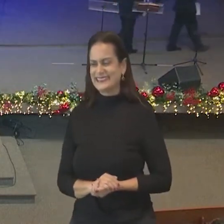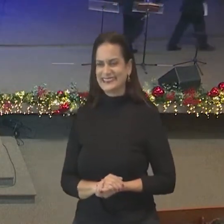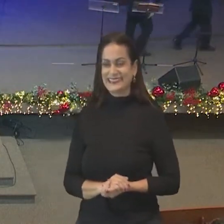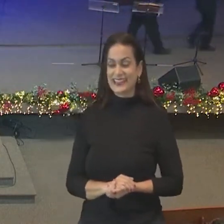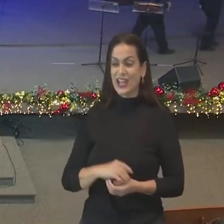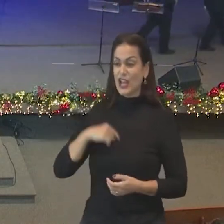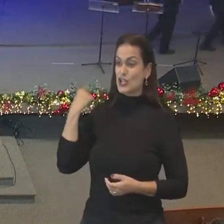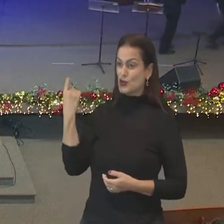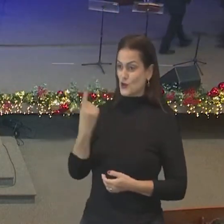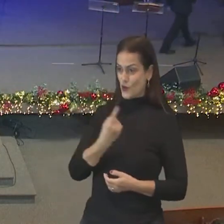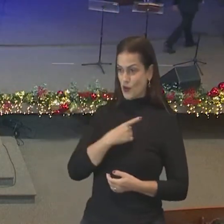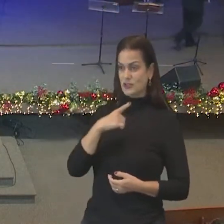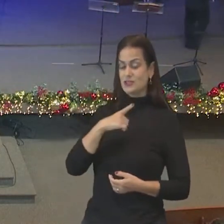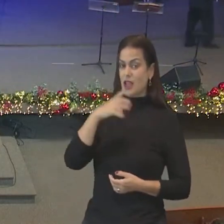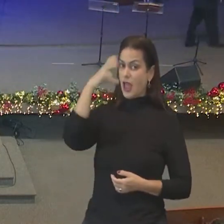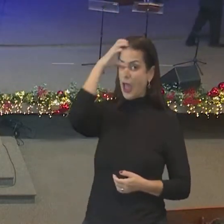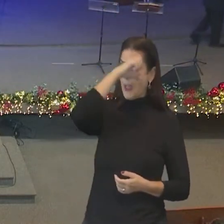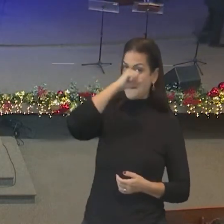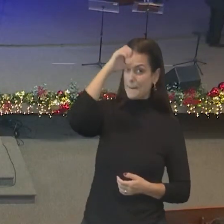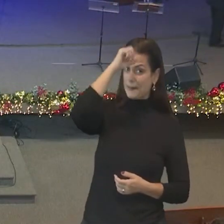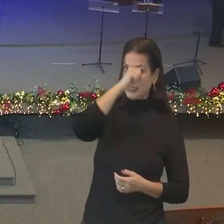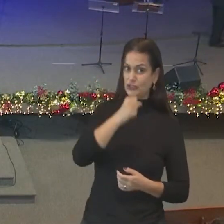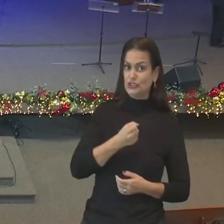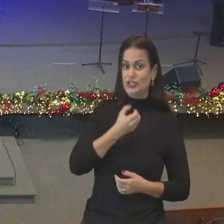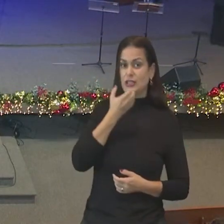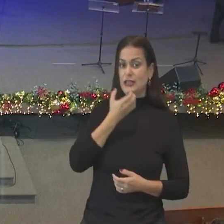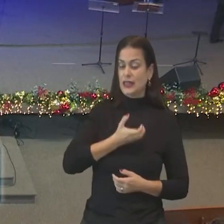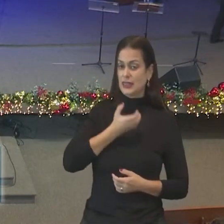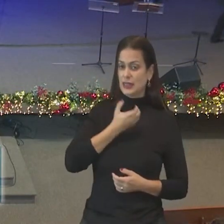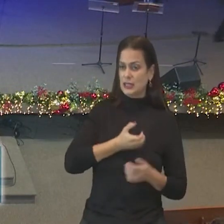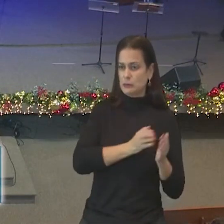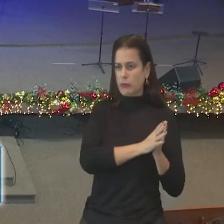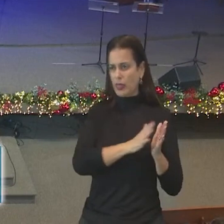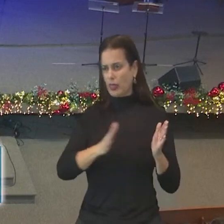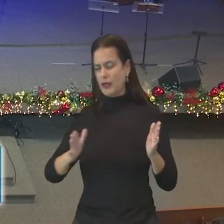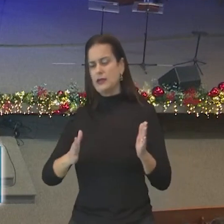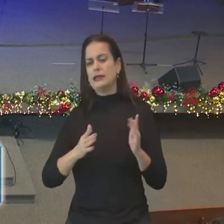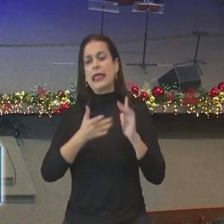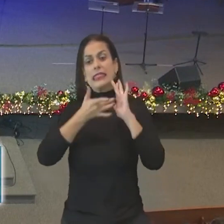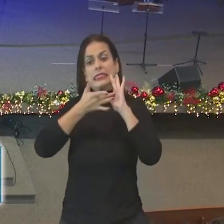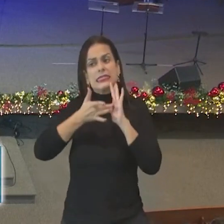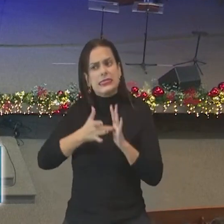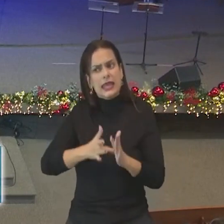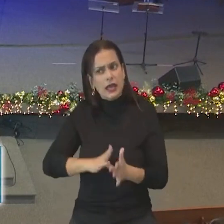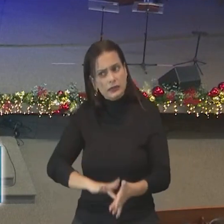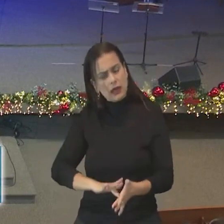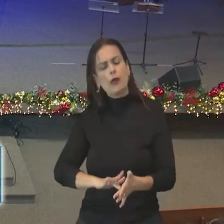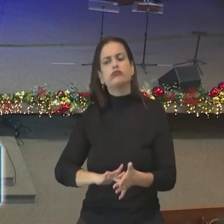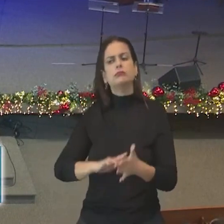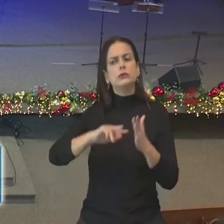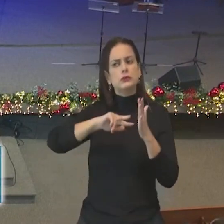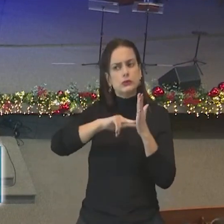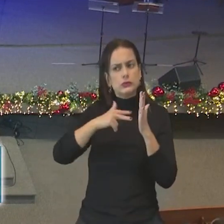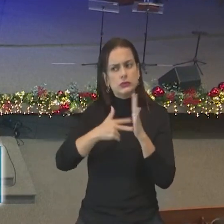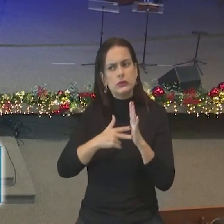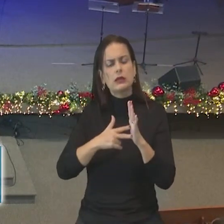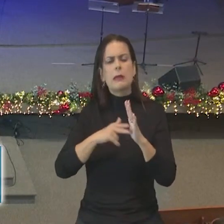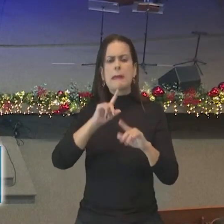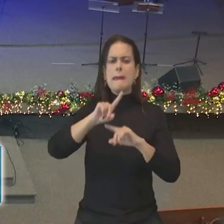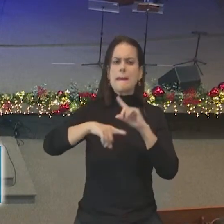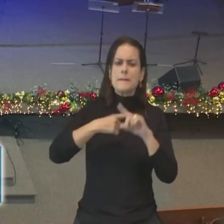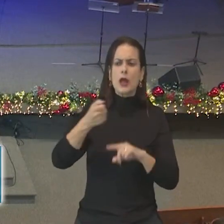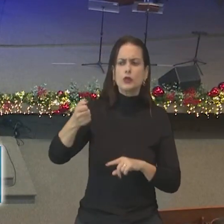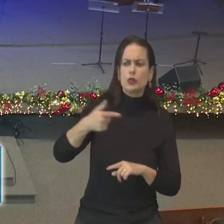Nós temos aprendido neste mês de dezembro que o Natal é muito mais do que